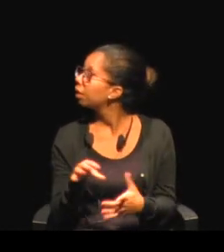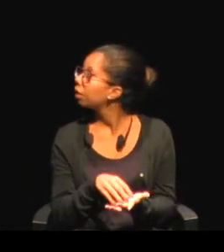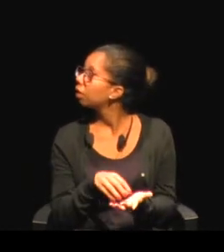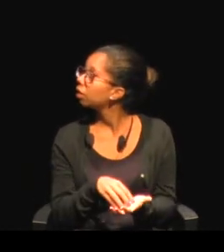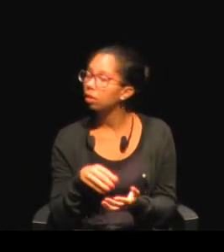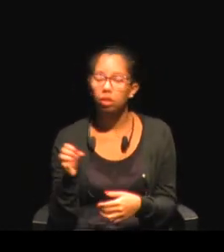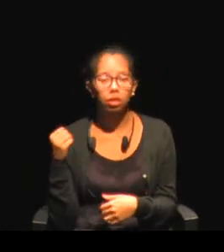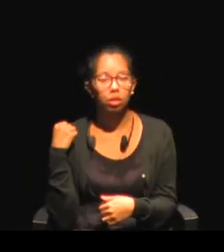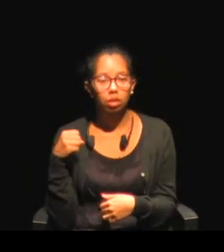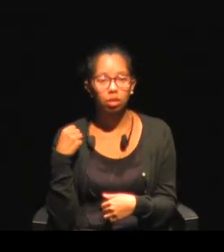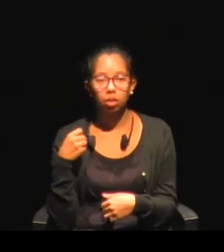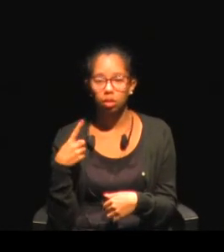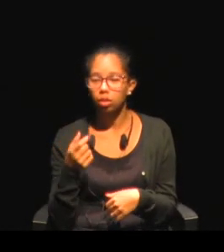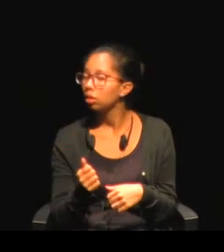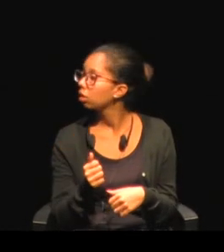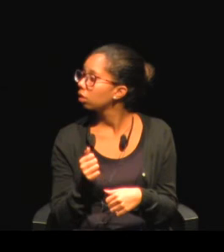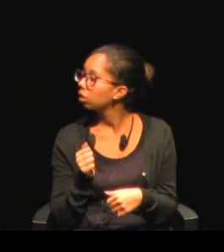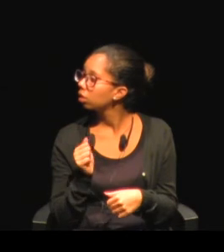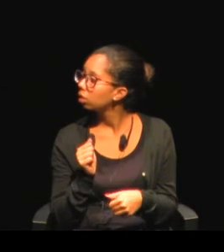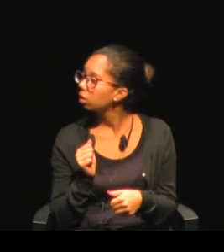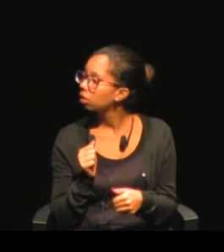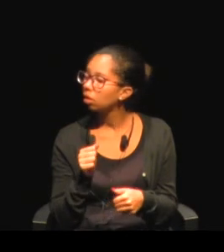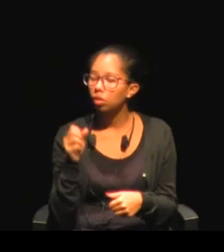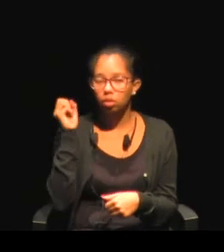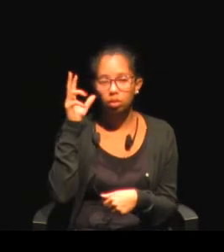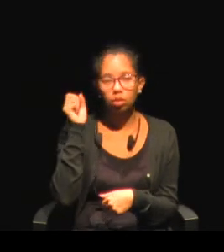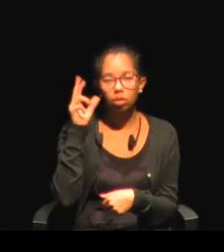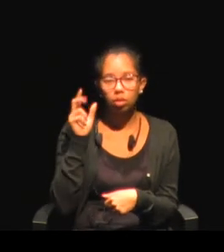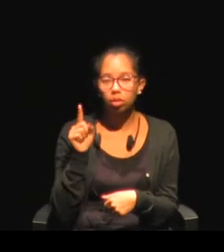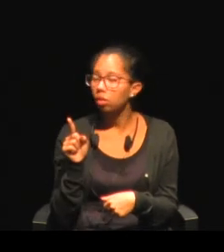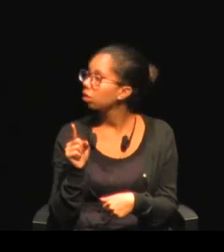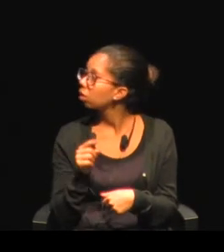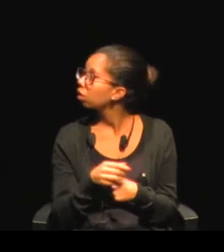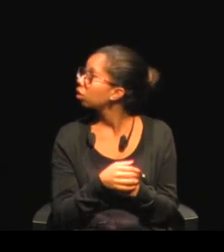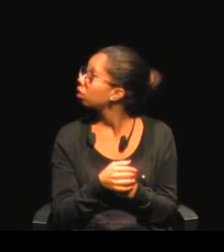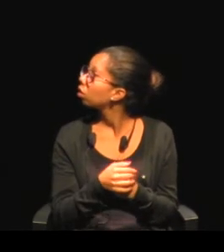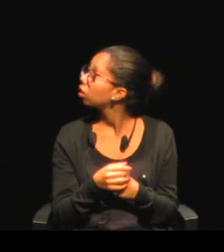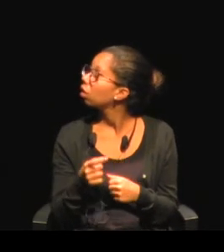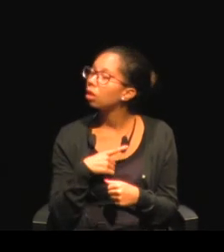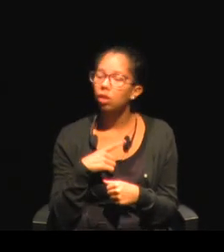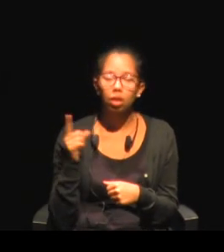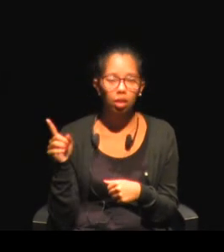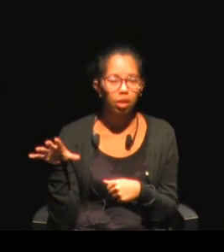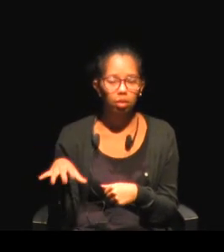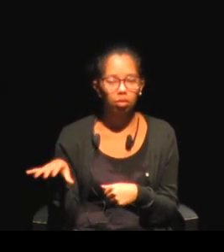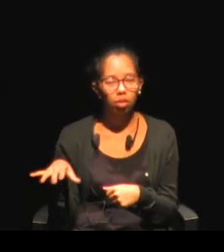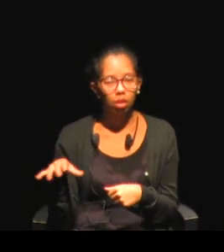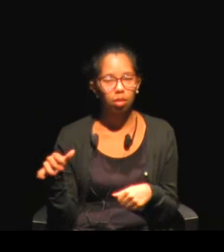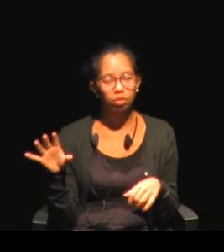gente começou a imaginar como poderia ser a tectônica do nosso museu, né?